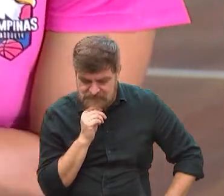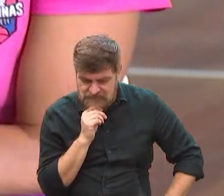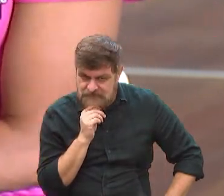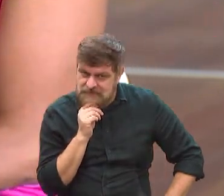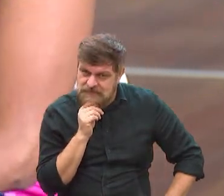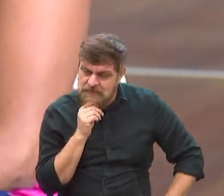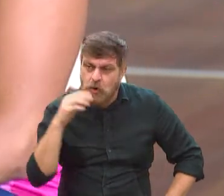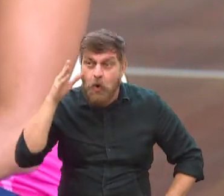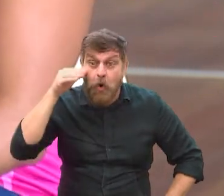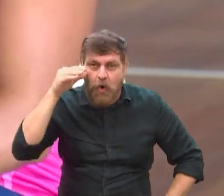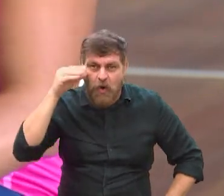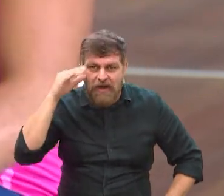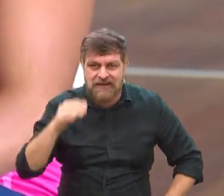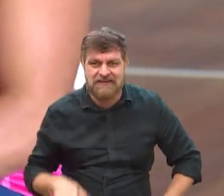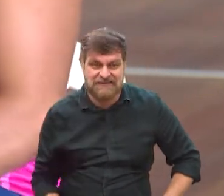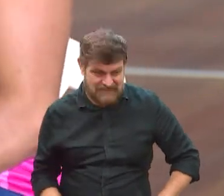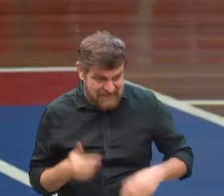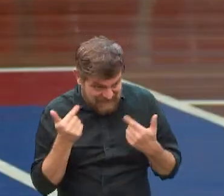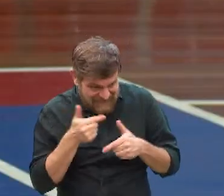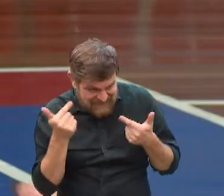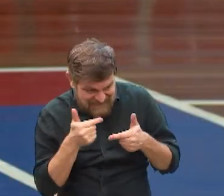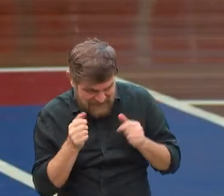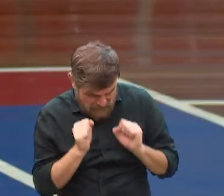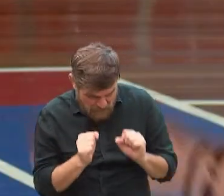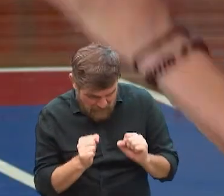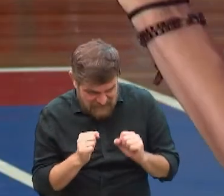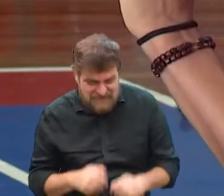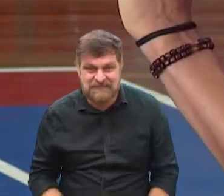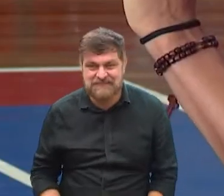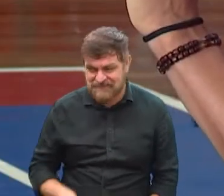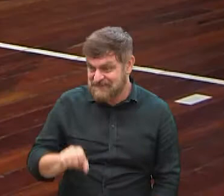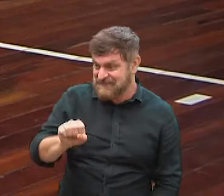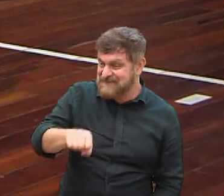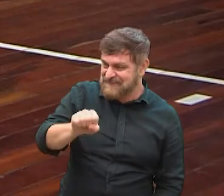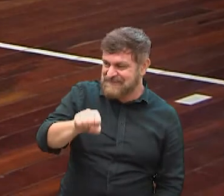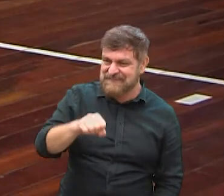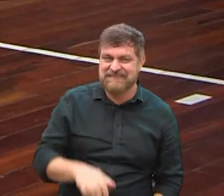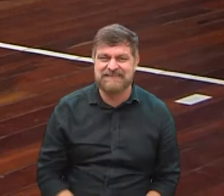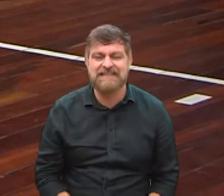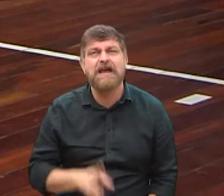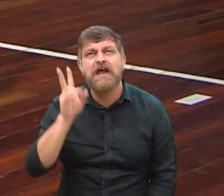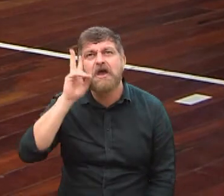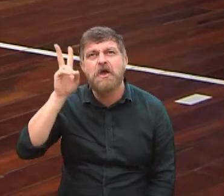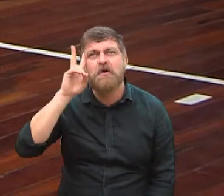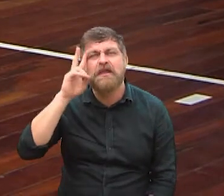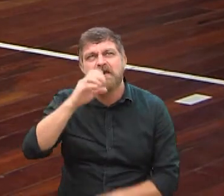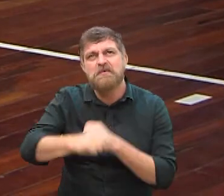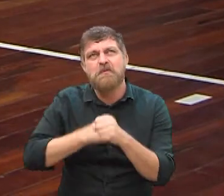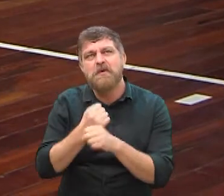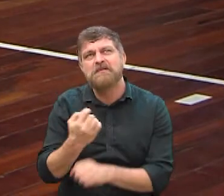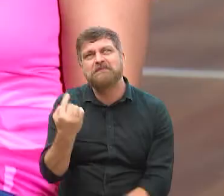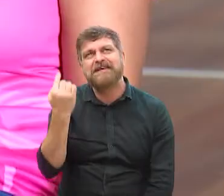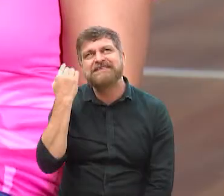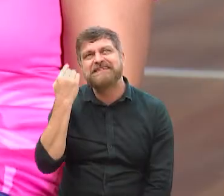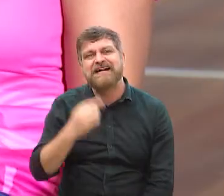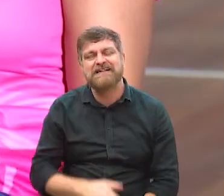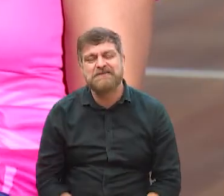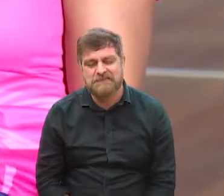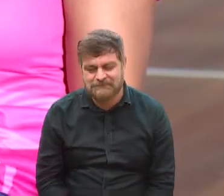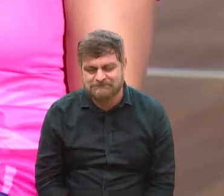Uma curiosidade. Pode ser algo engraçado também. Pode ser algo engraçado, pode ser. Eu me lembro, ano passado,